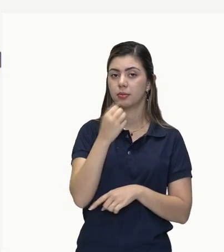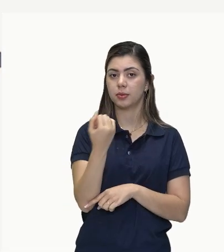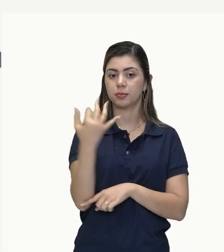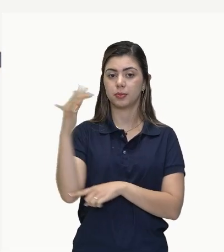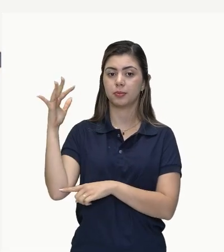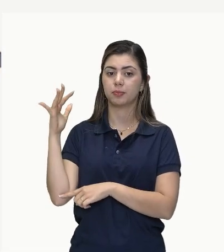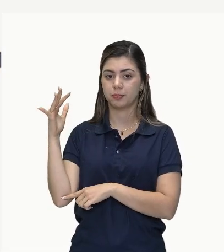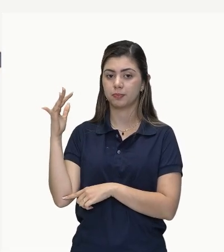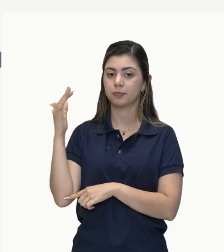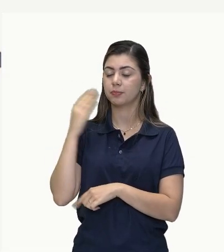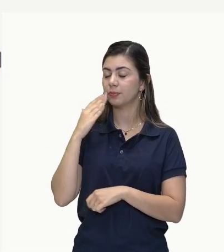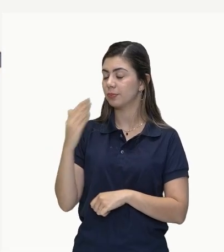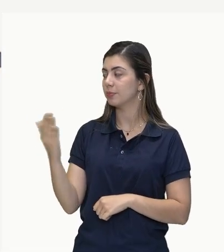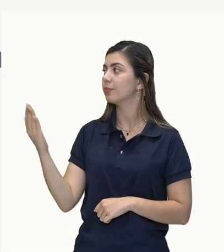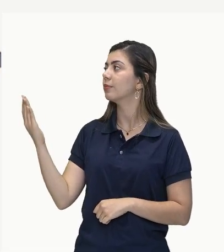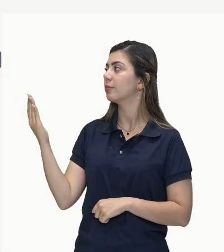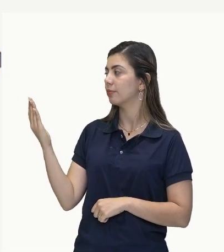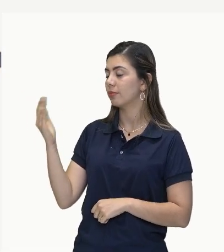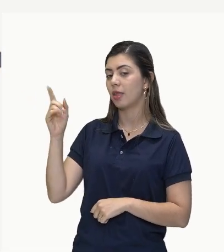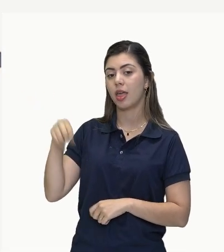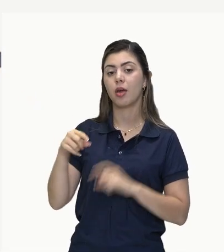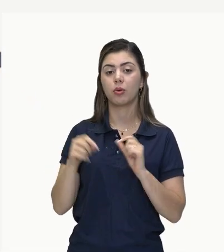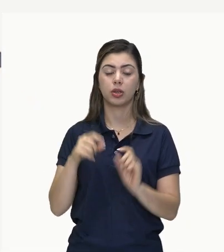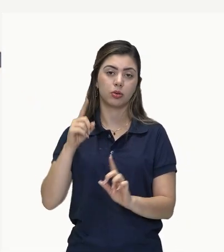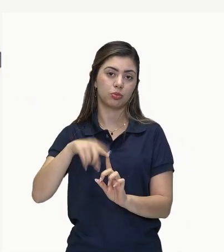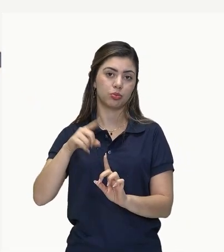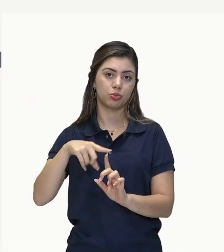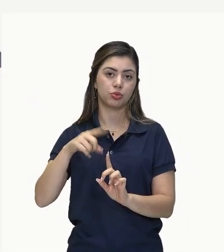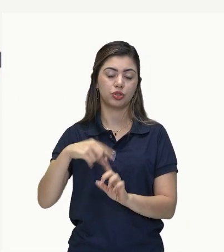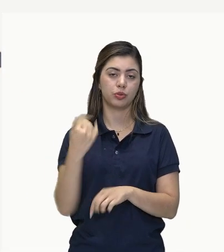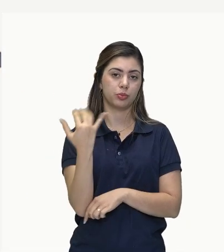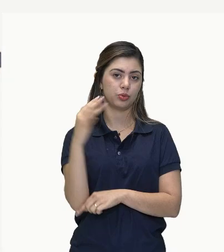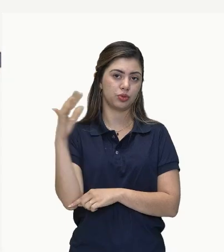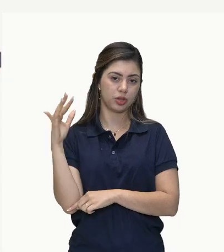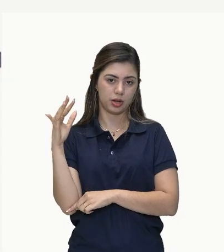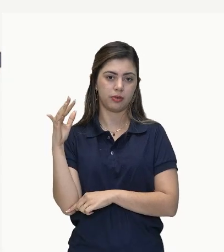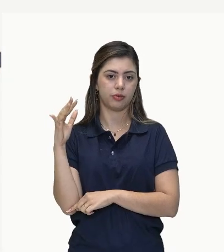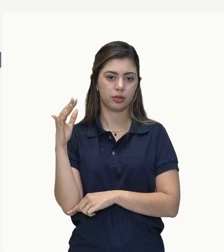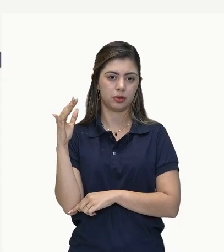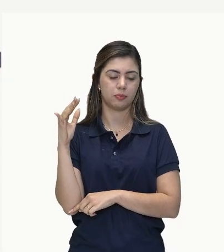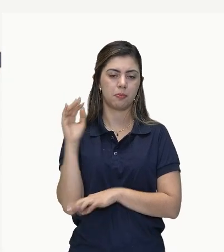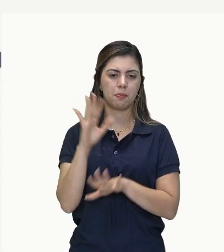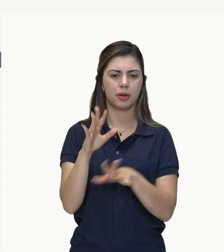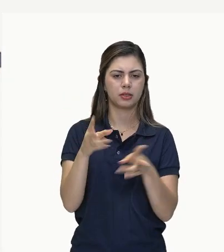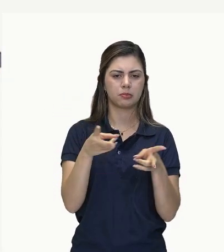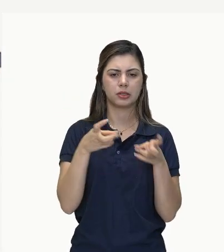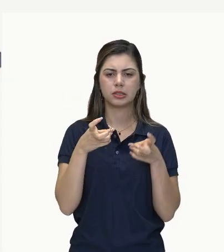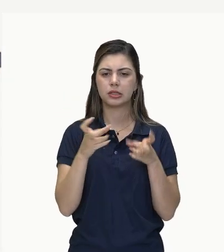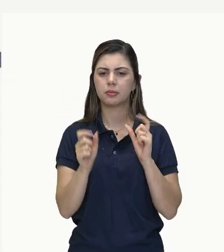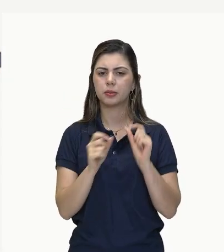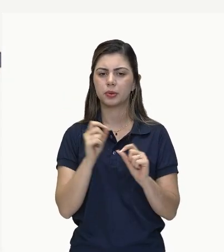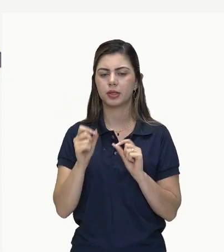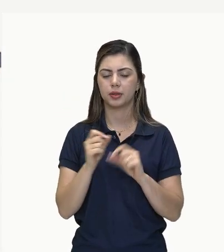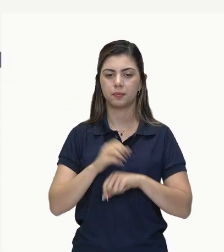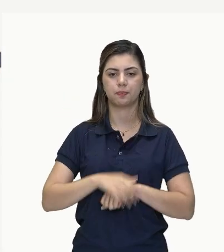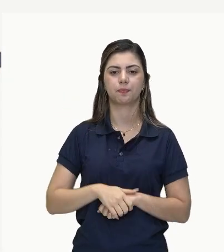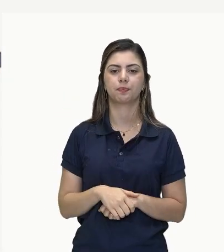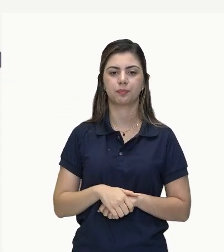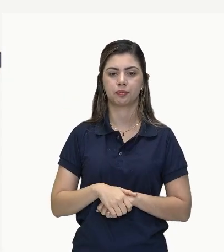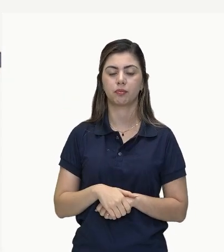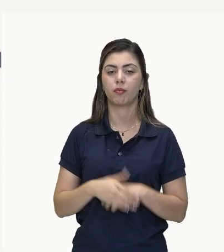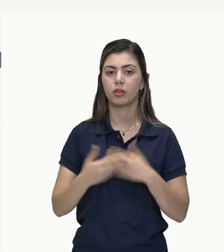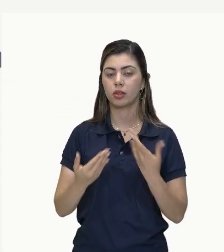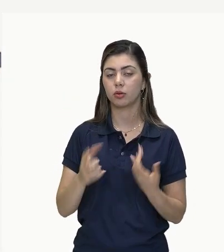tem aqui, ó, uma população de uma determinada espécie, e aí a gente observa que, nesse caso,